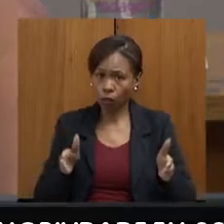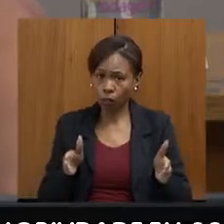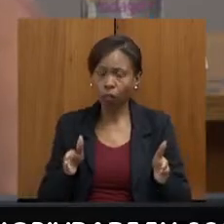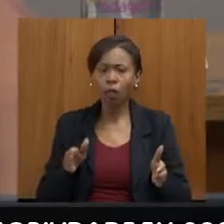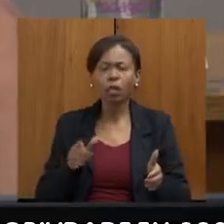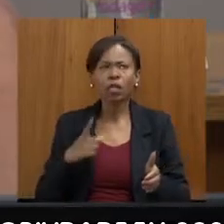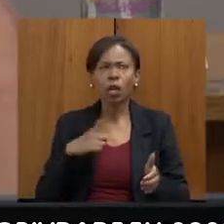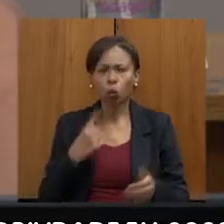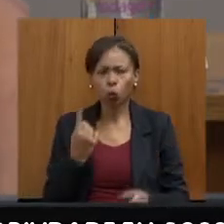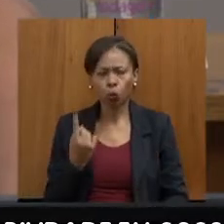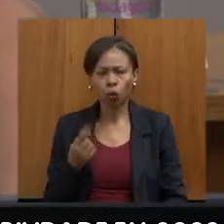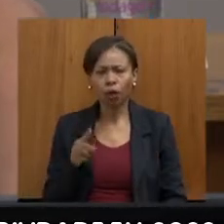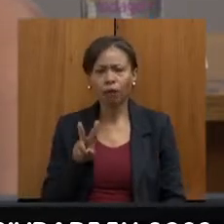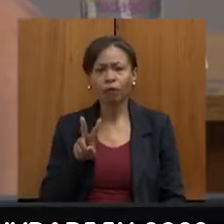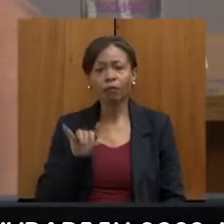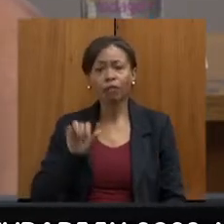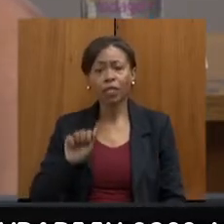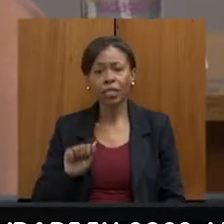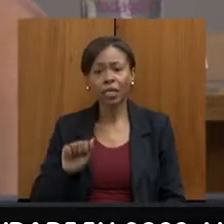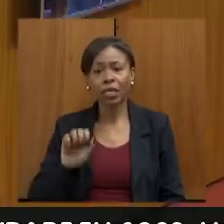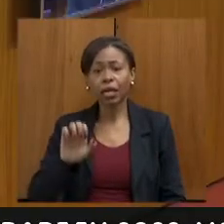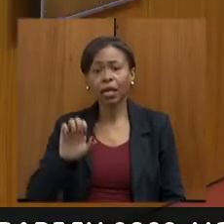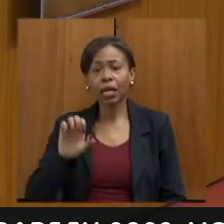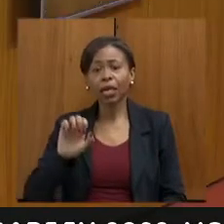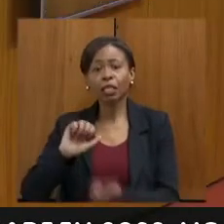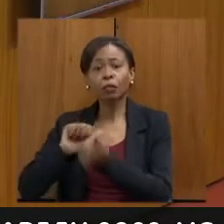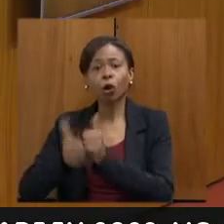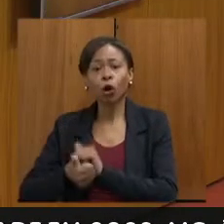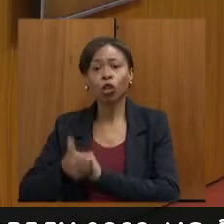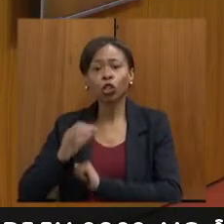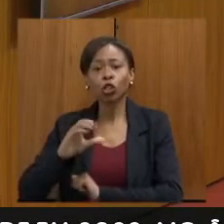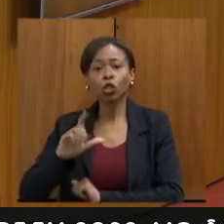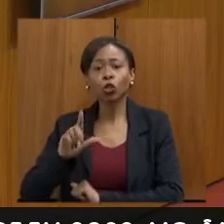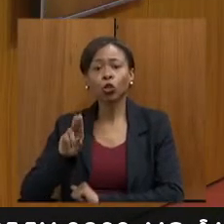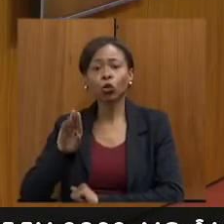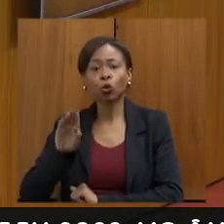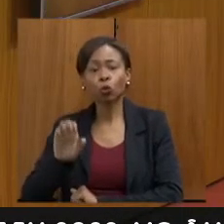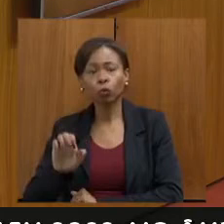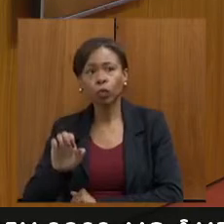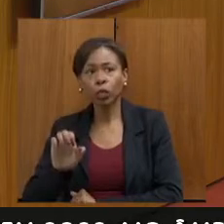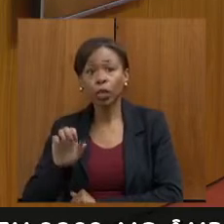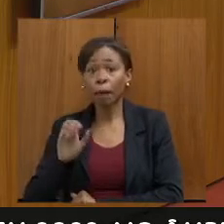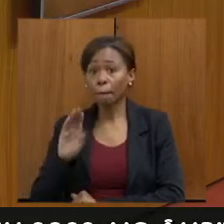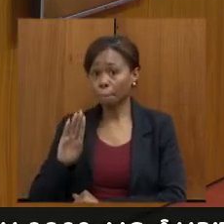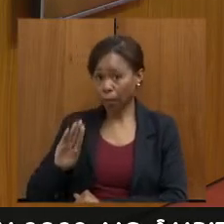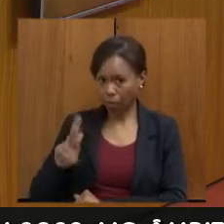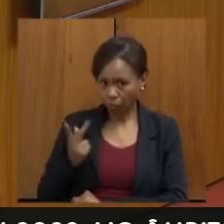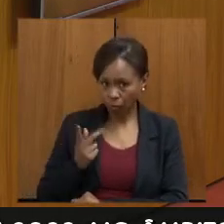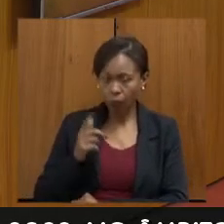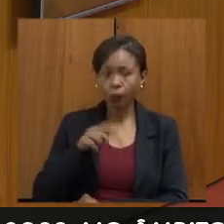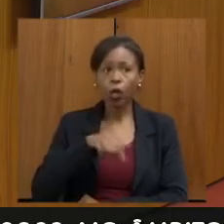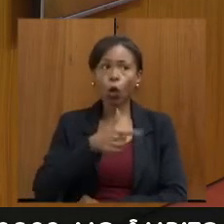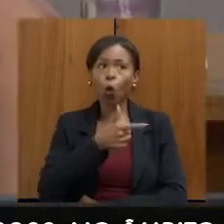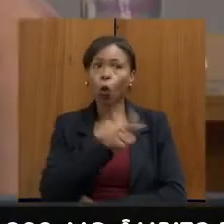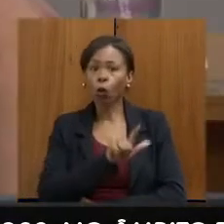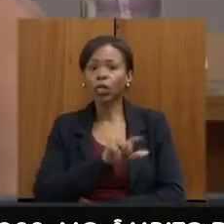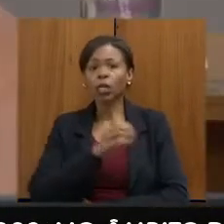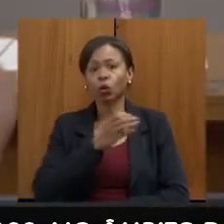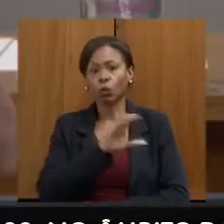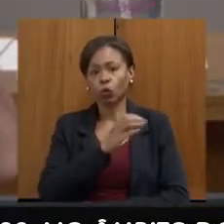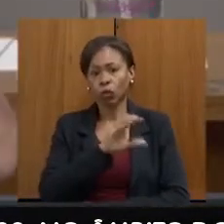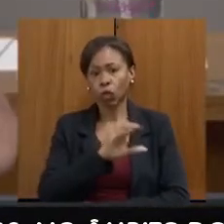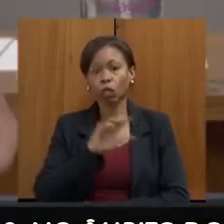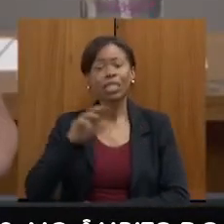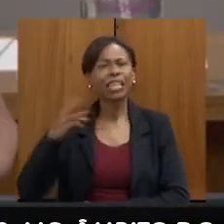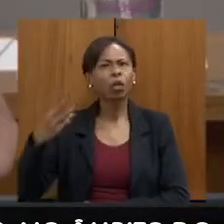clube em Belo Horizonte e duas outras bacias em Contagem e tem uma terceira que a bacia